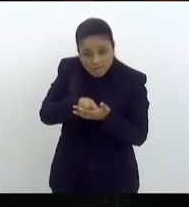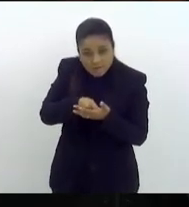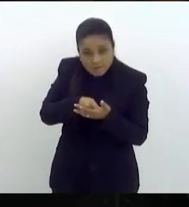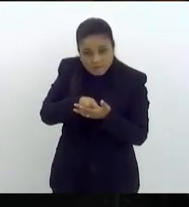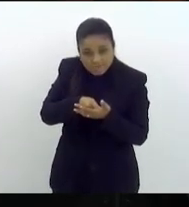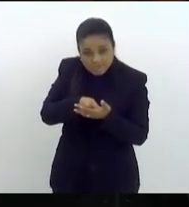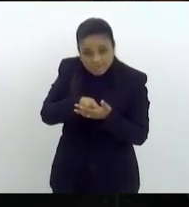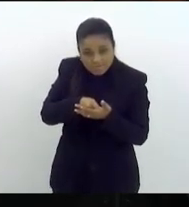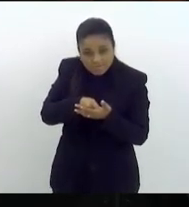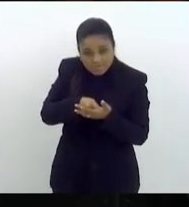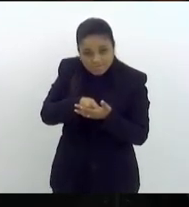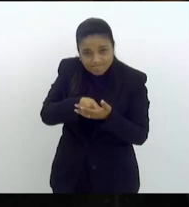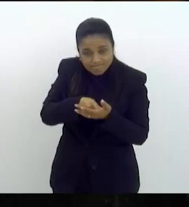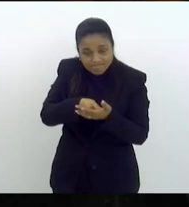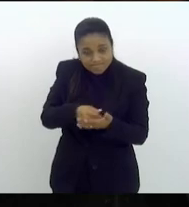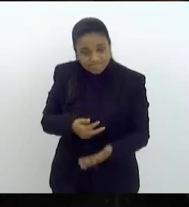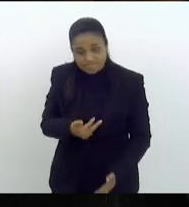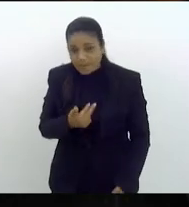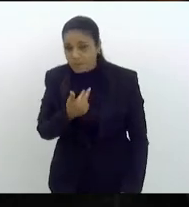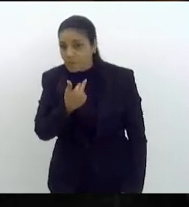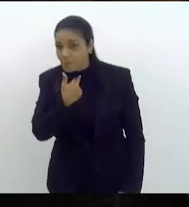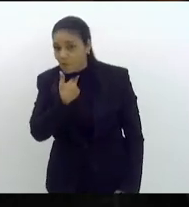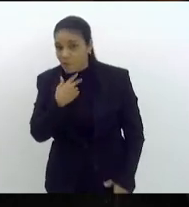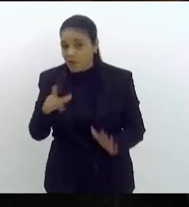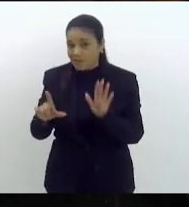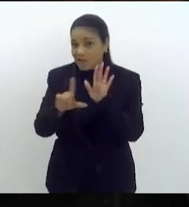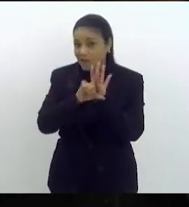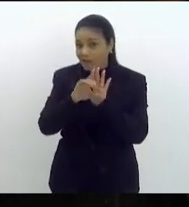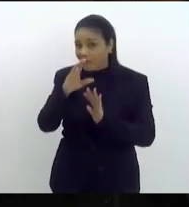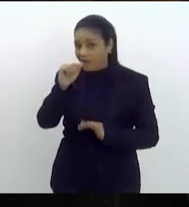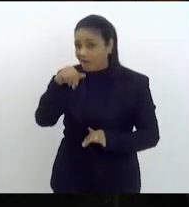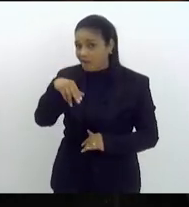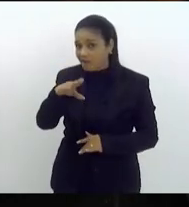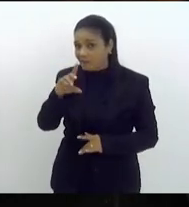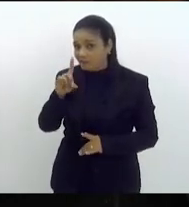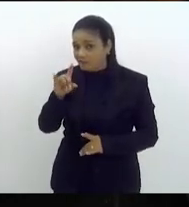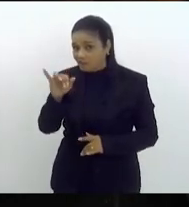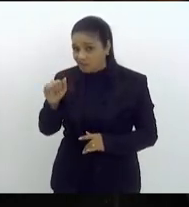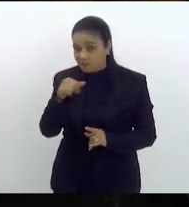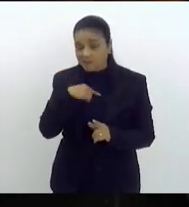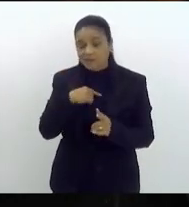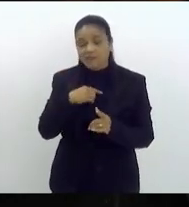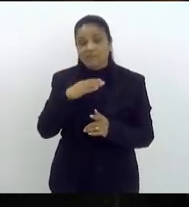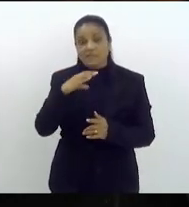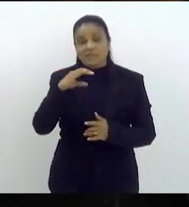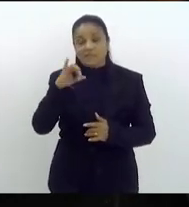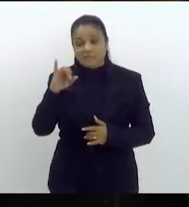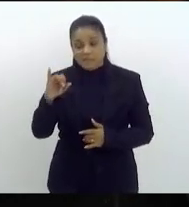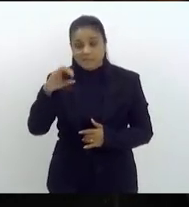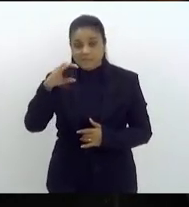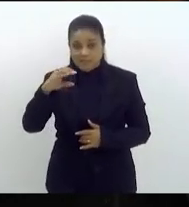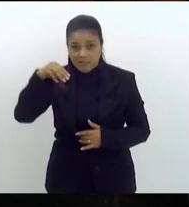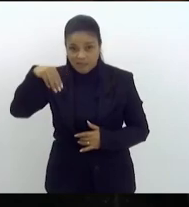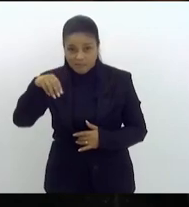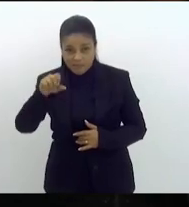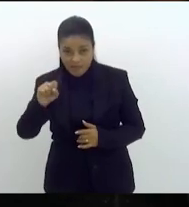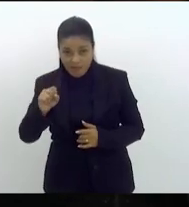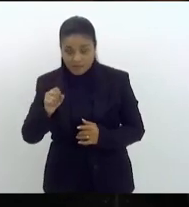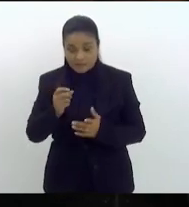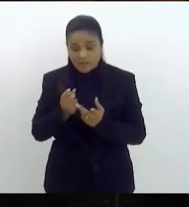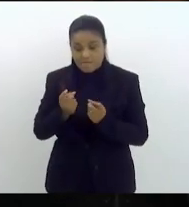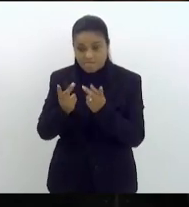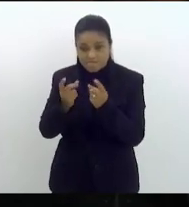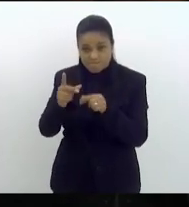e não pode fazer candir e ICMS na exportação de petróleo teríamos